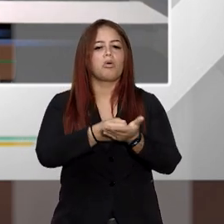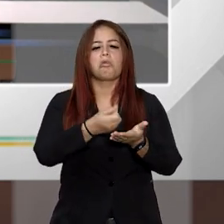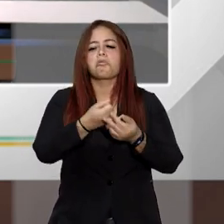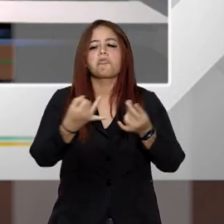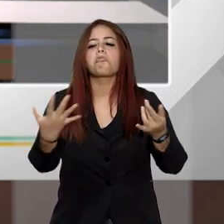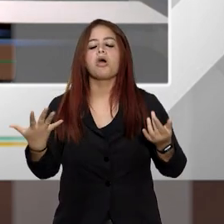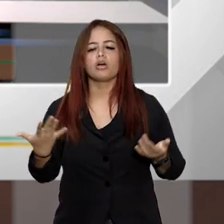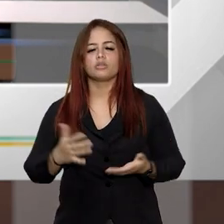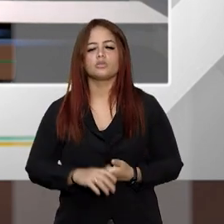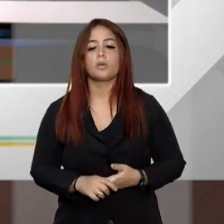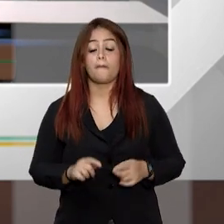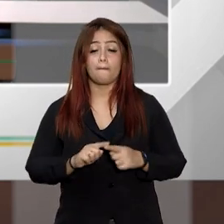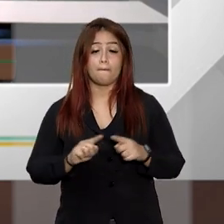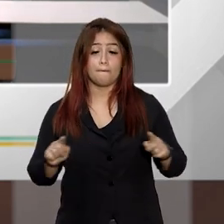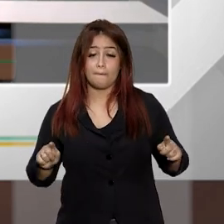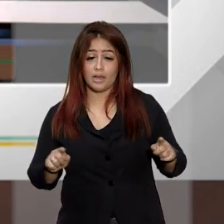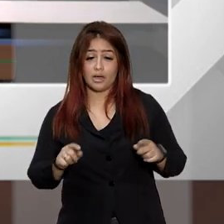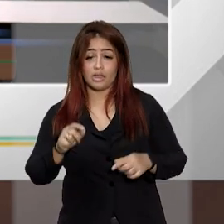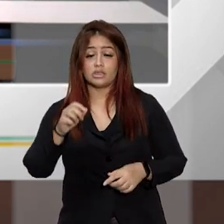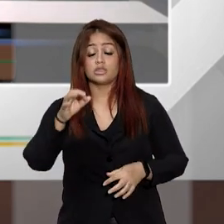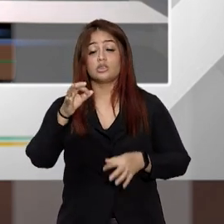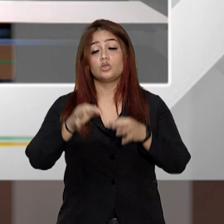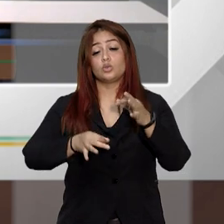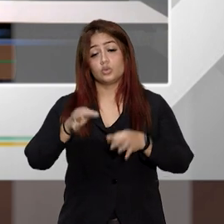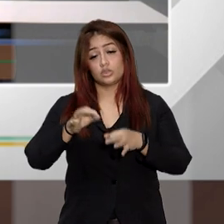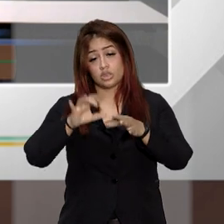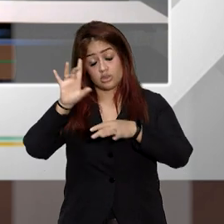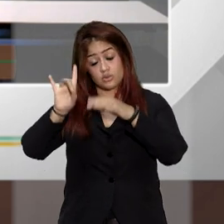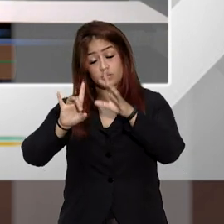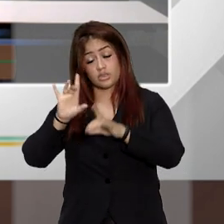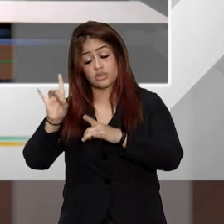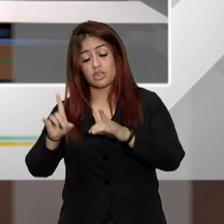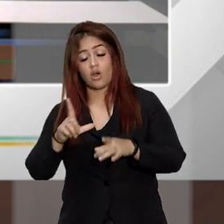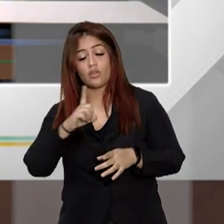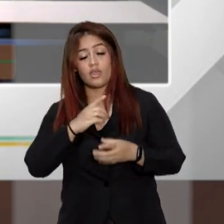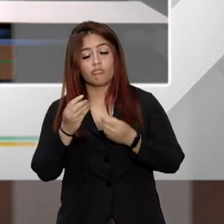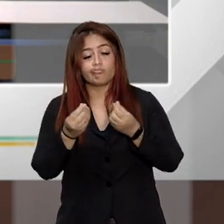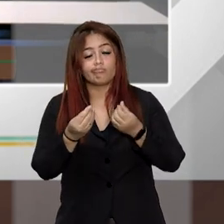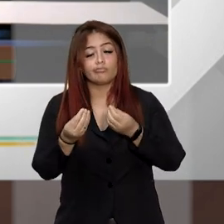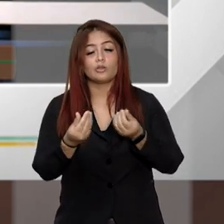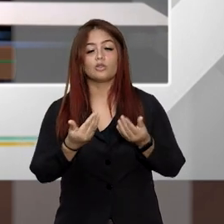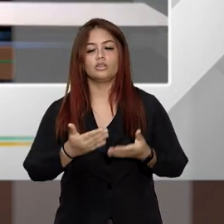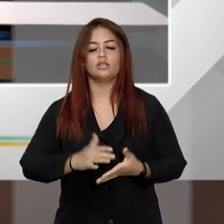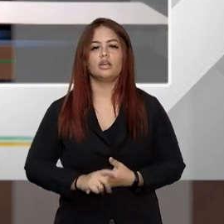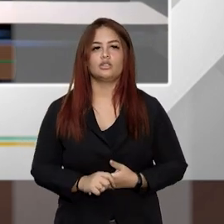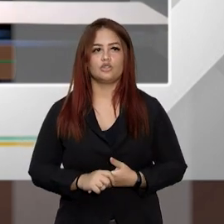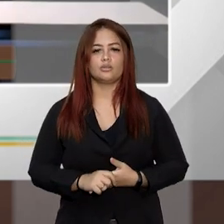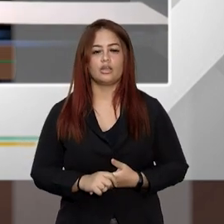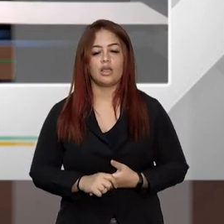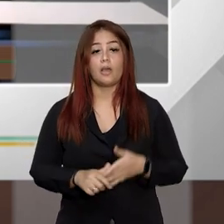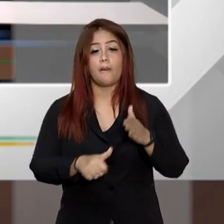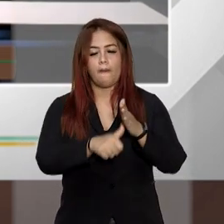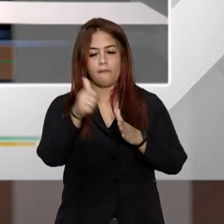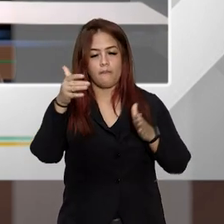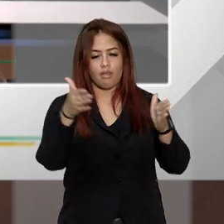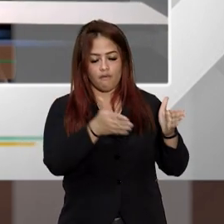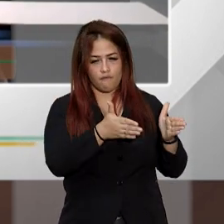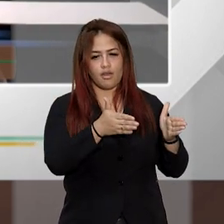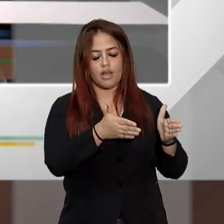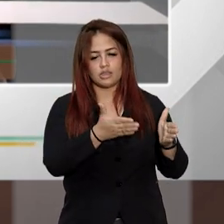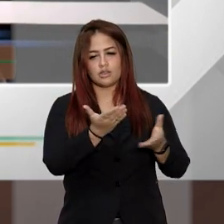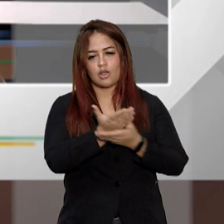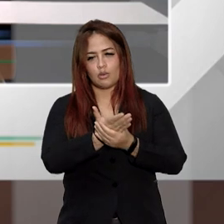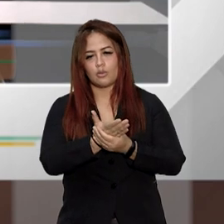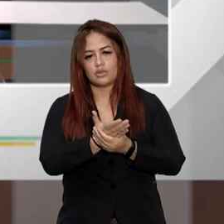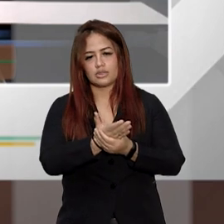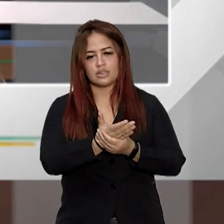processuais. Só que os juizados especiais, eles têm uma peculiaridade, né? A primeira fase do